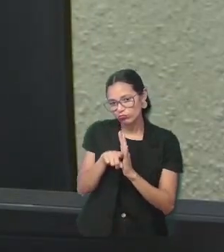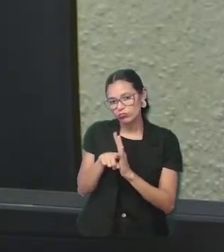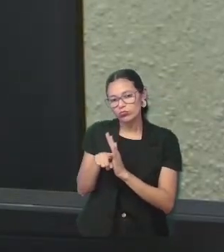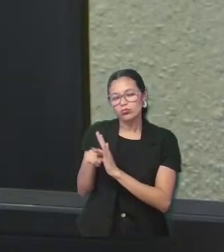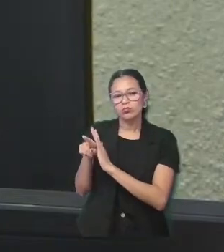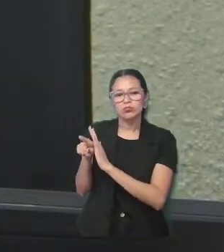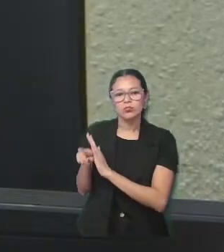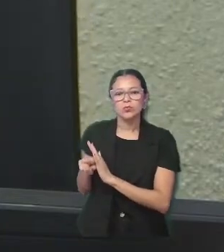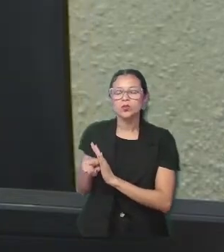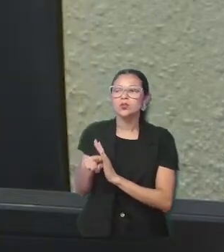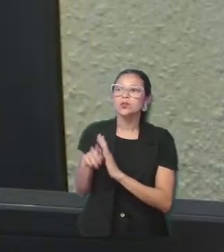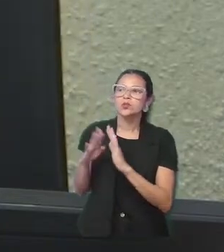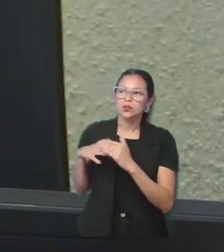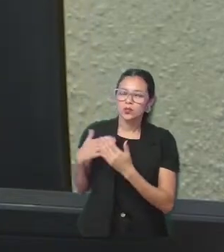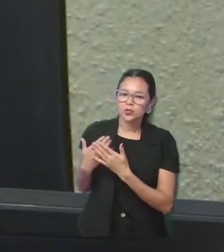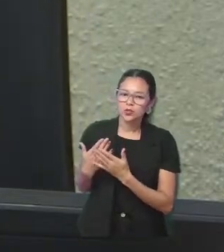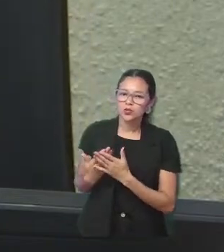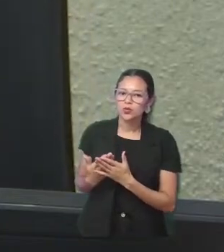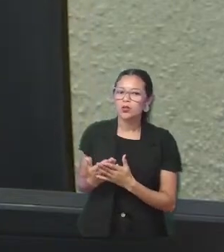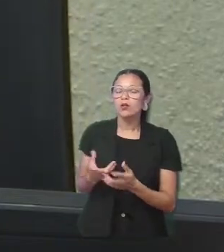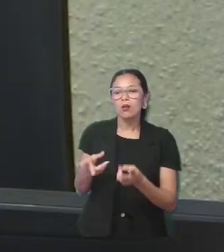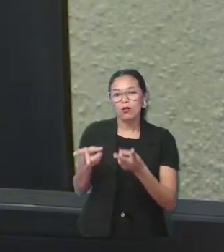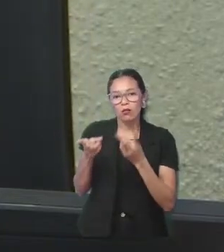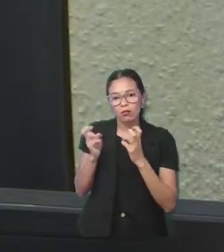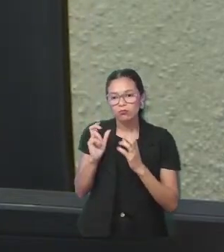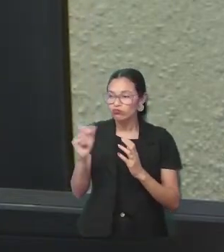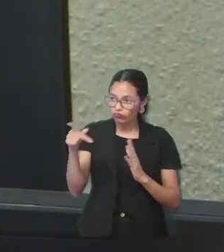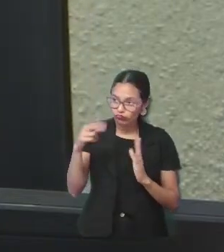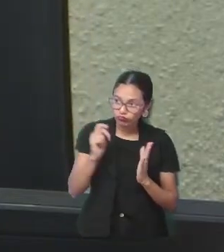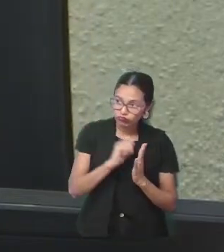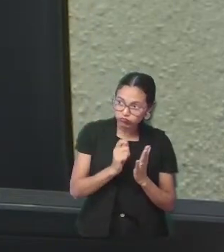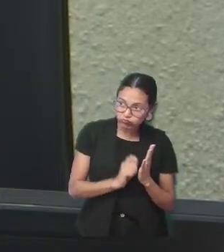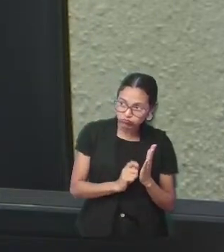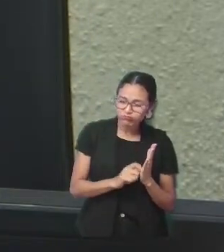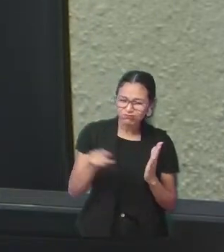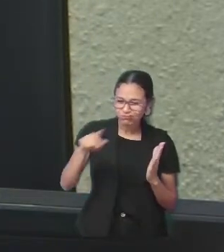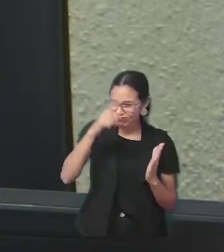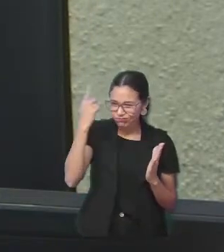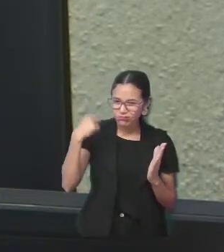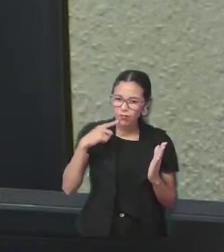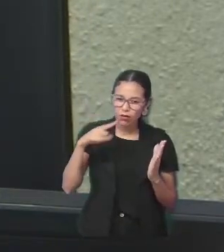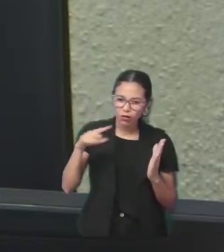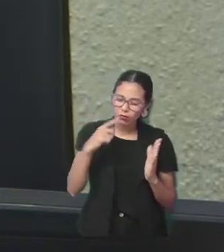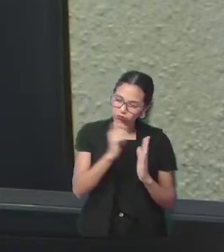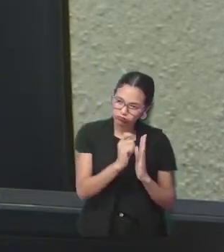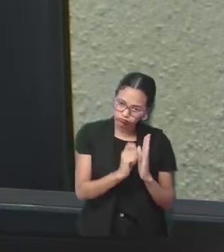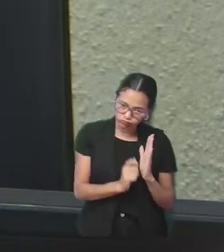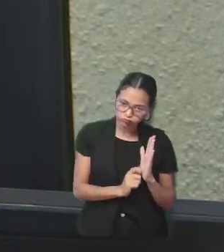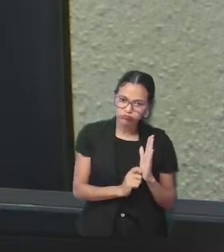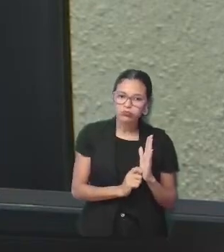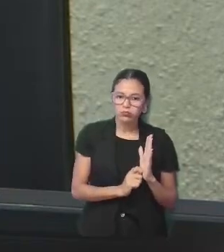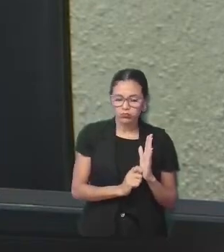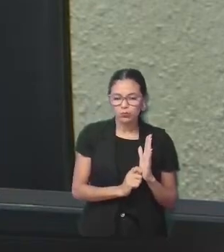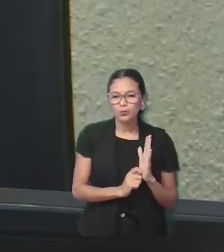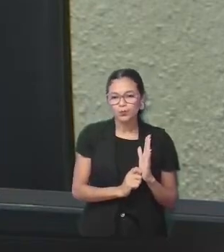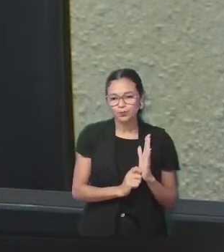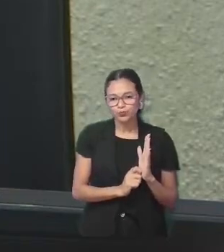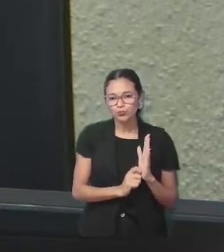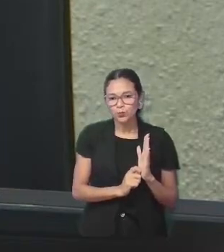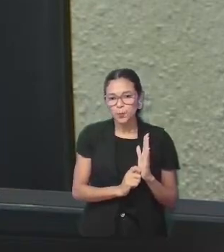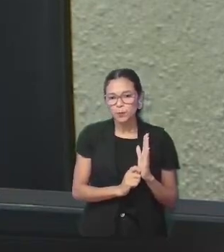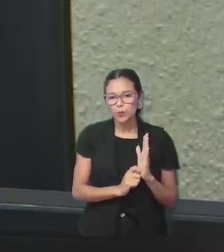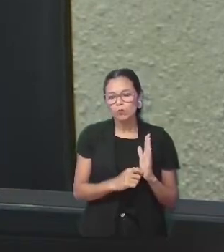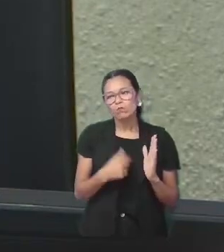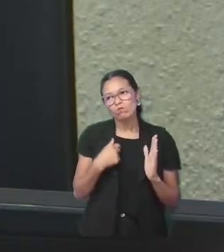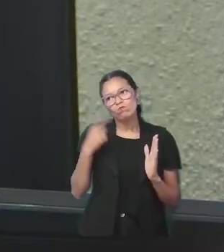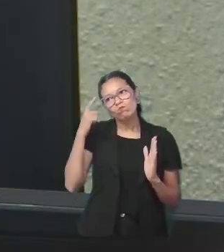estudantes da nossa unidade escolar e a gente anotou as principais reclamações que falaram para a gente.